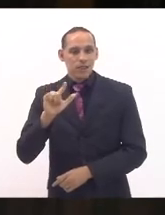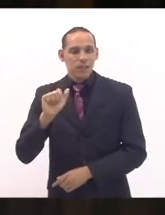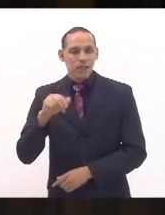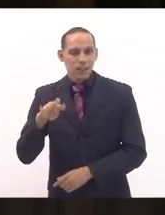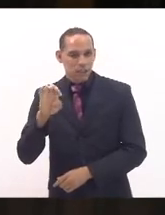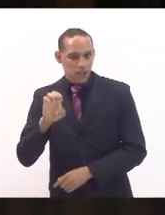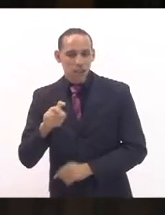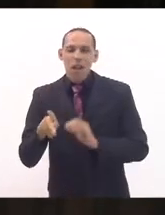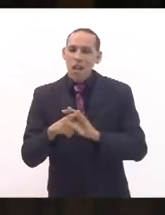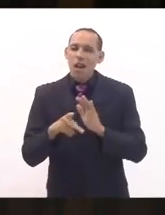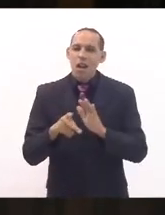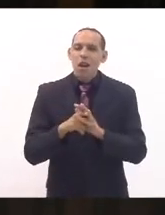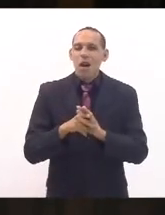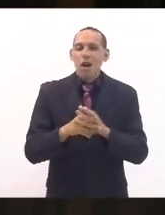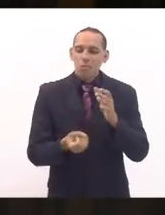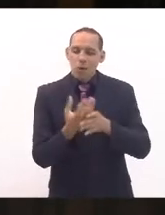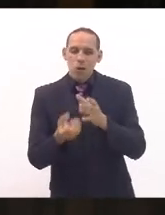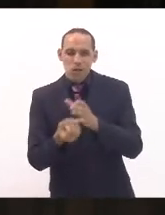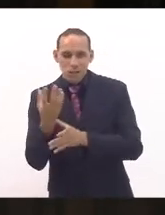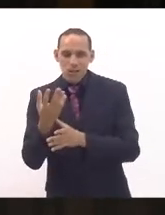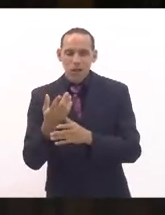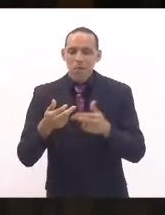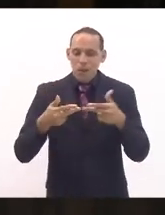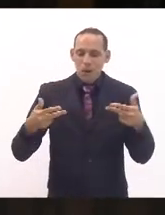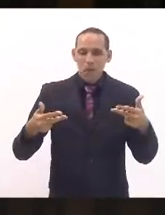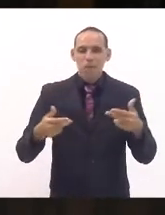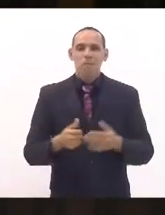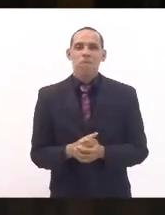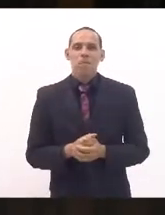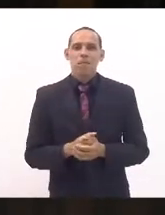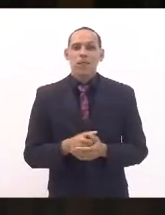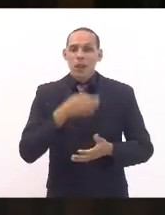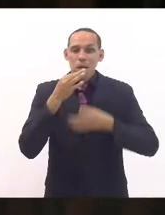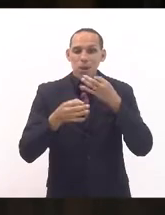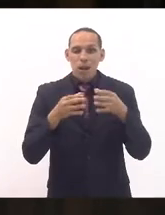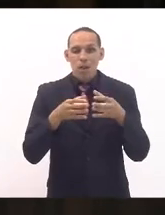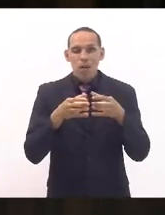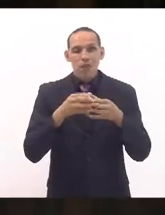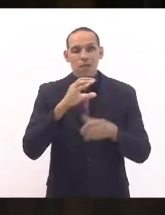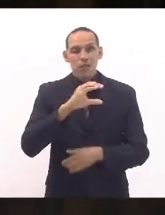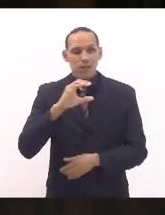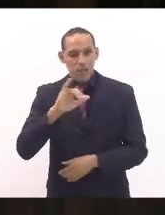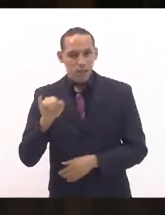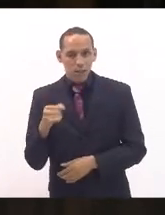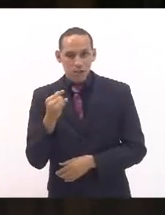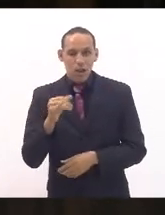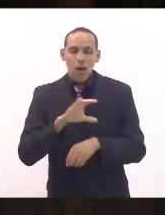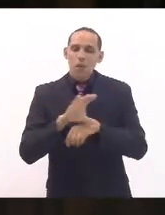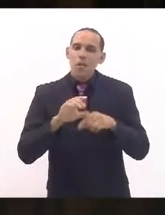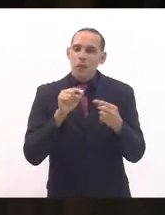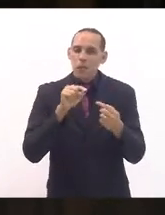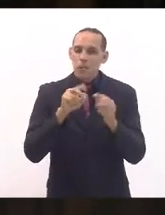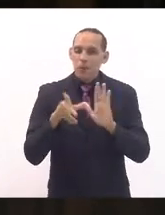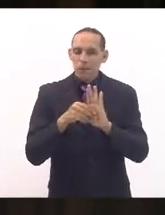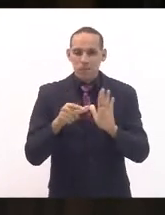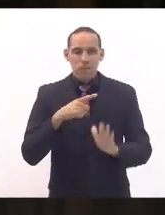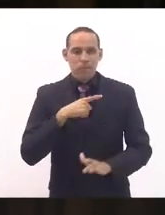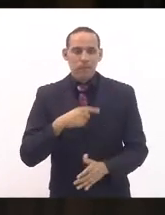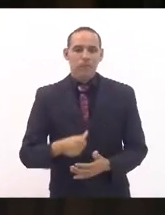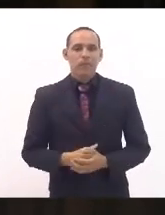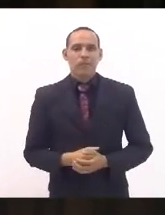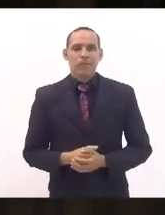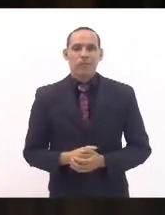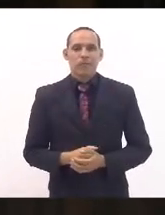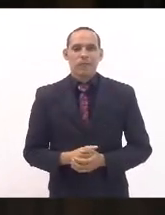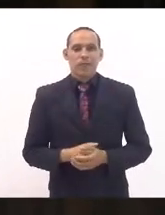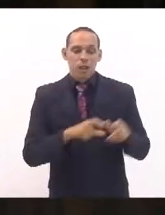cadeia produtiva de fertilizantes e da outras providências. Pareceres da Comissão de Constituição e Justiça pela condicionalidade com emendas